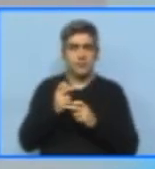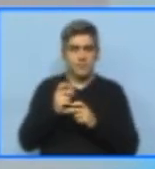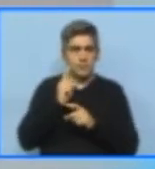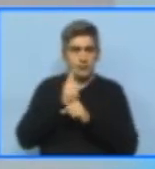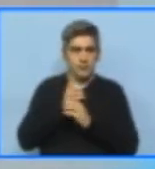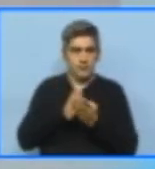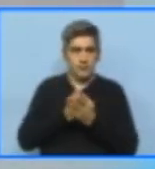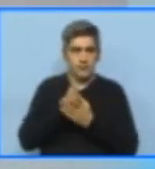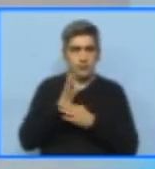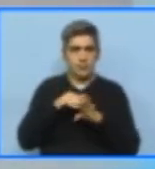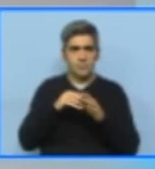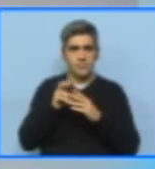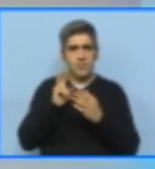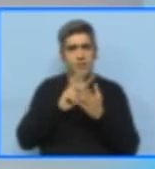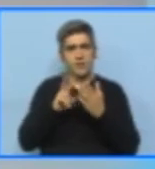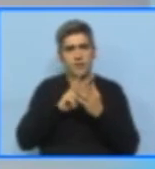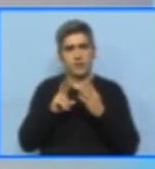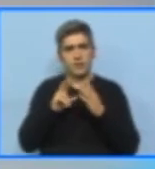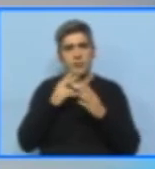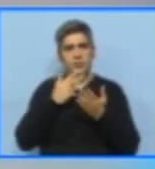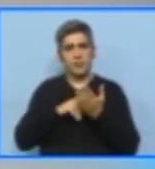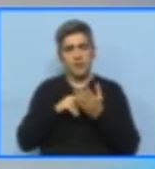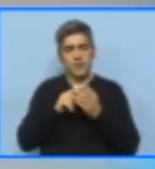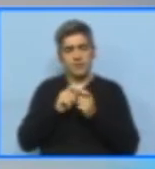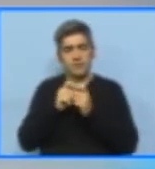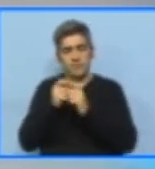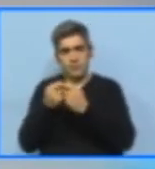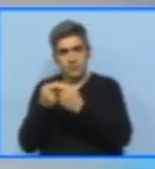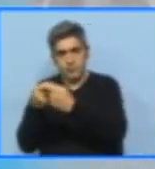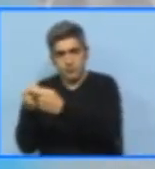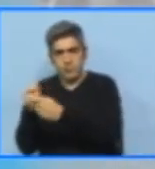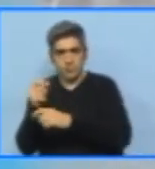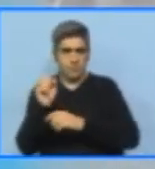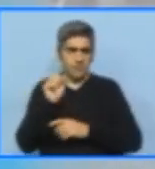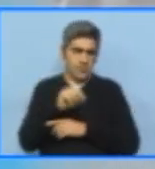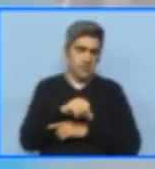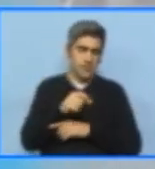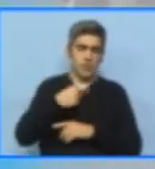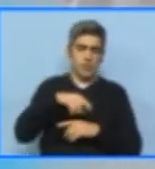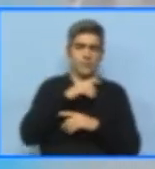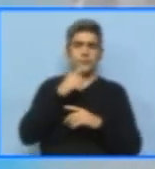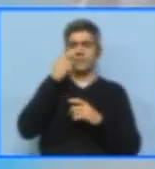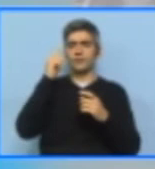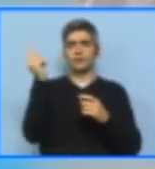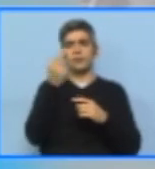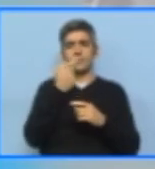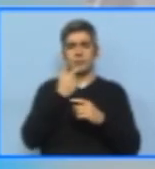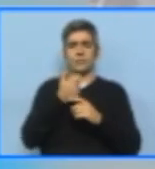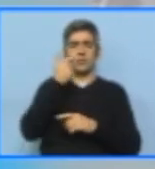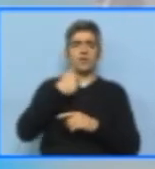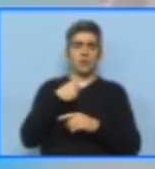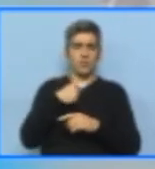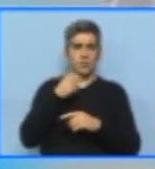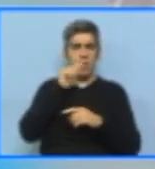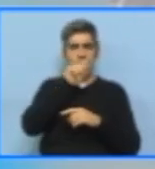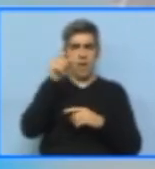preciso sempre fazer uma leitura contínua da realidade. Sim, nós, e os telespectadores certamente entenderão melhor do que eu isto,